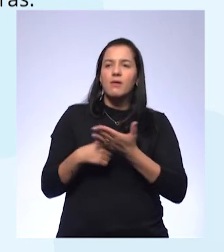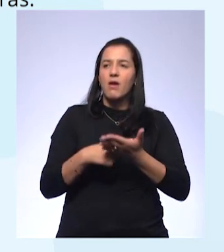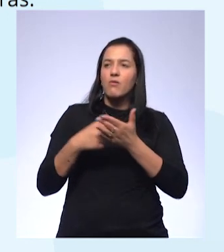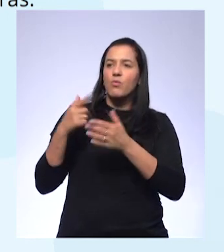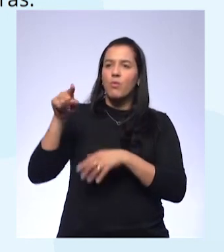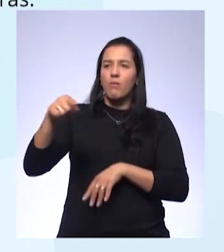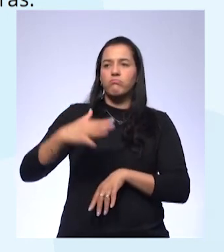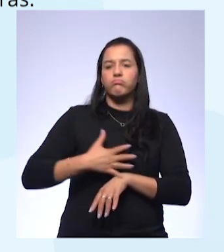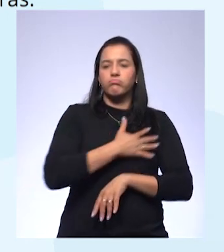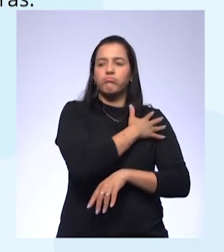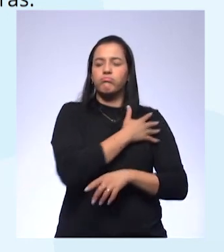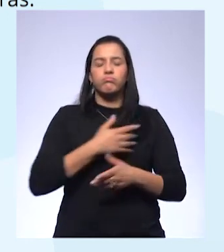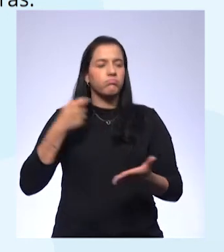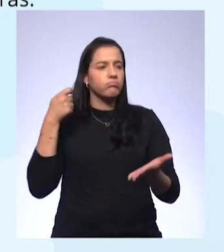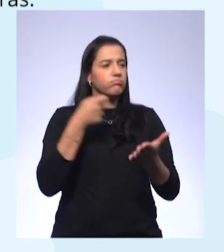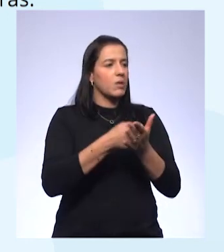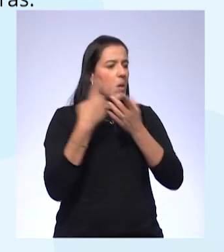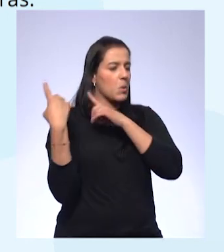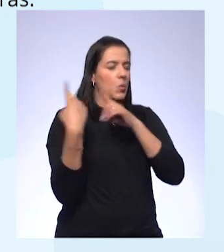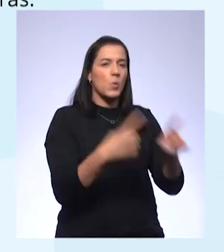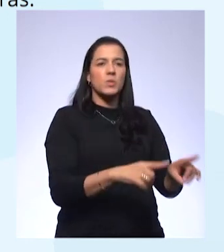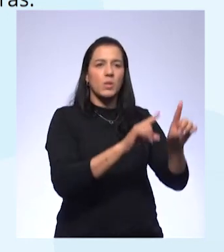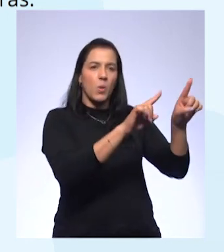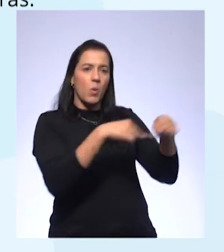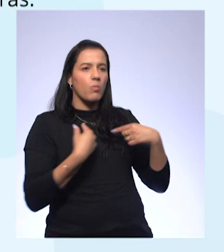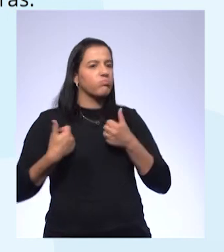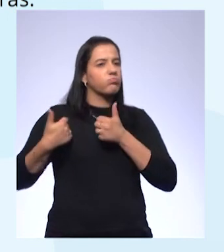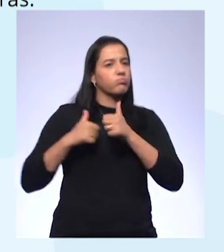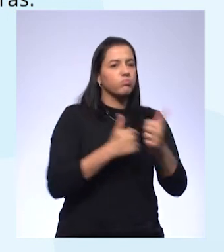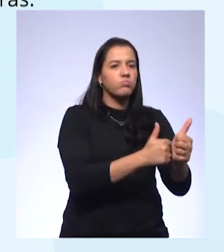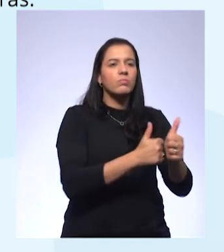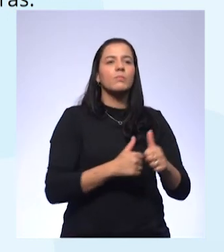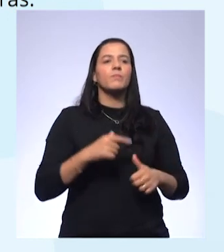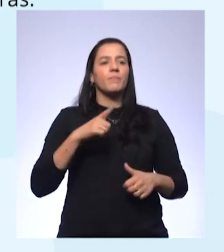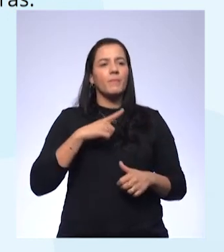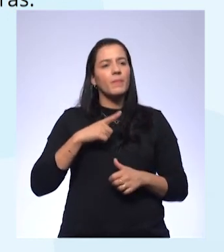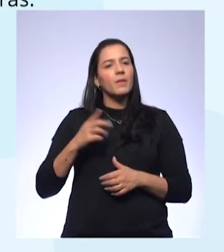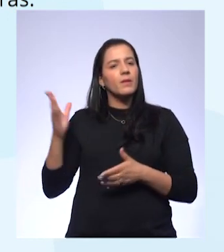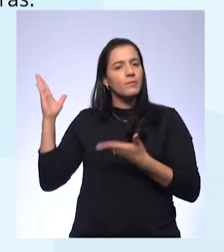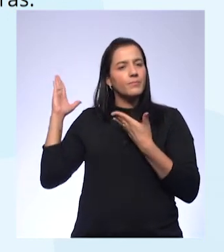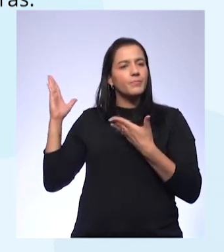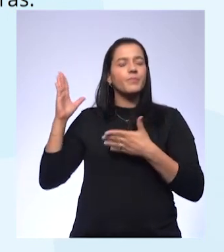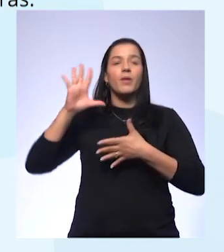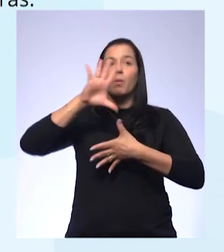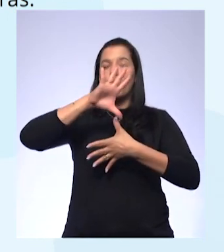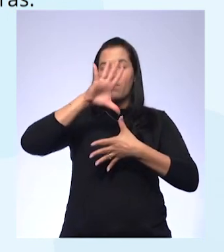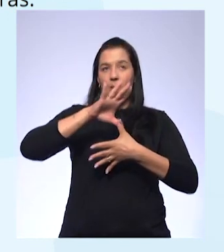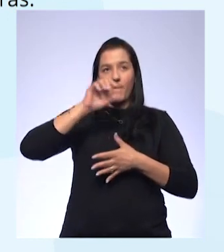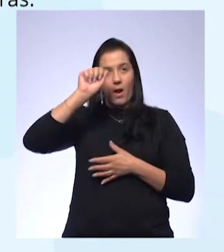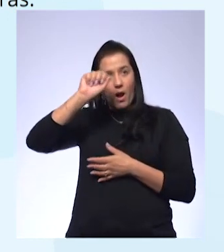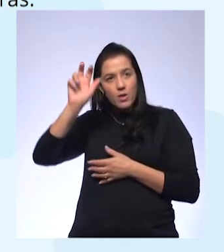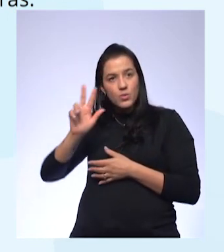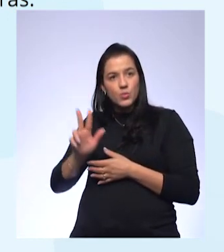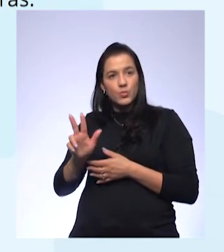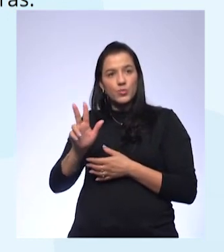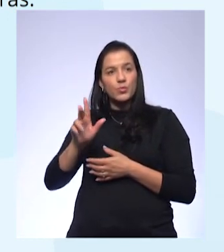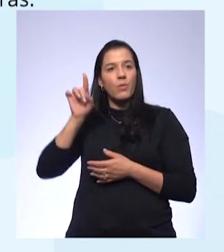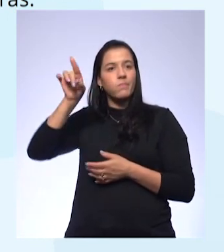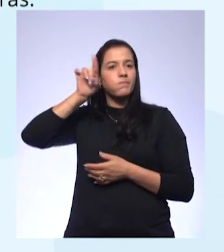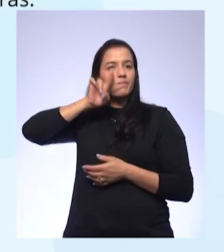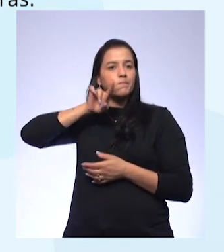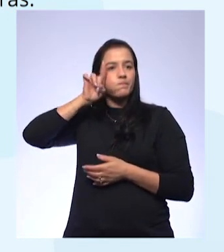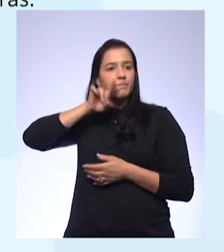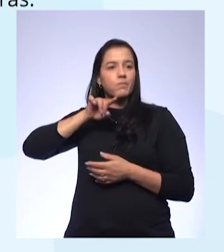perseguir opositores, né? Então vocês vejam aí no mapa, né? A parte em azul os Estados Unidos, né? E as partes